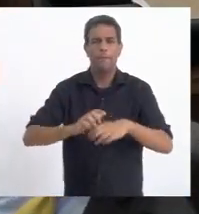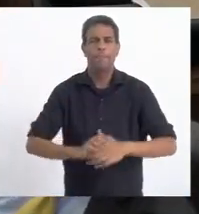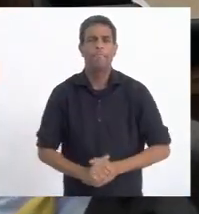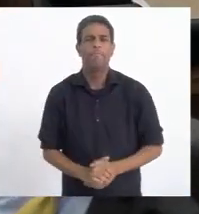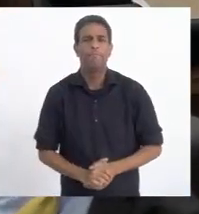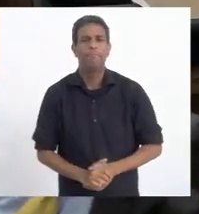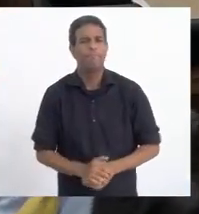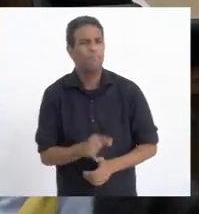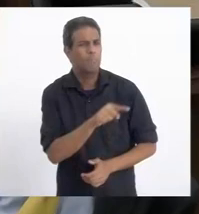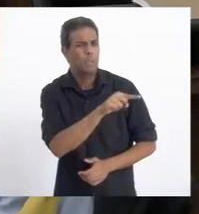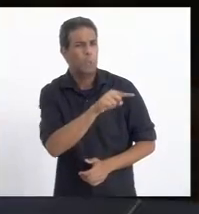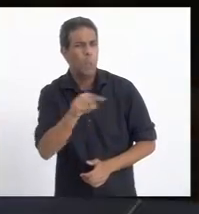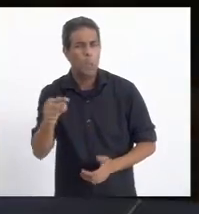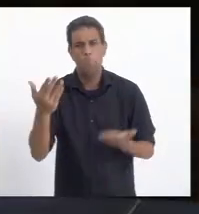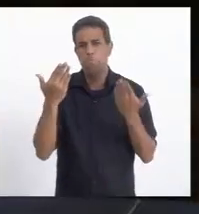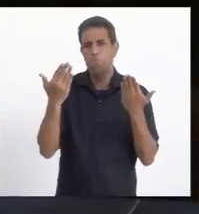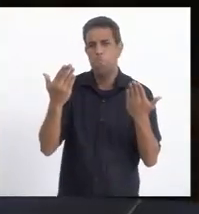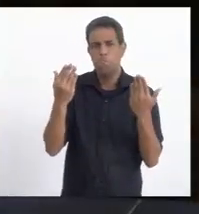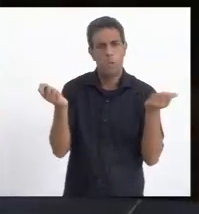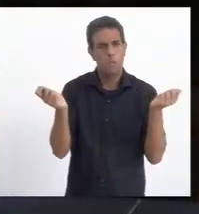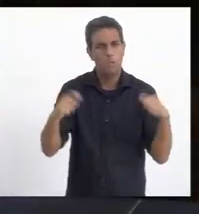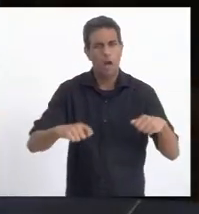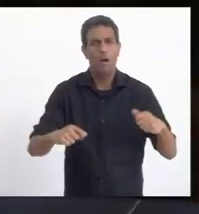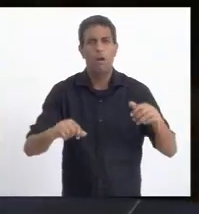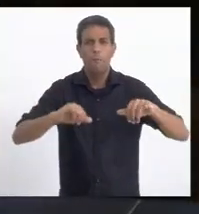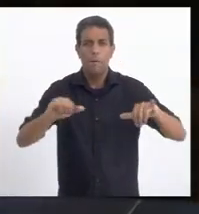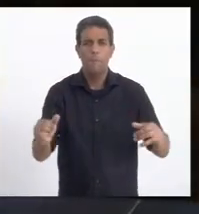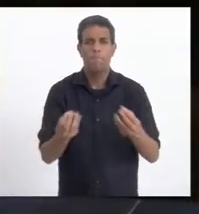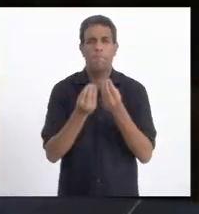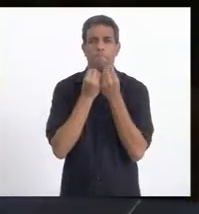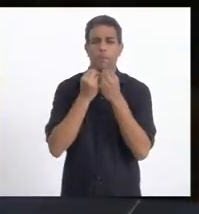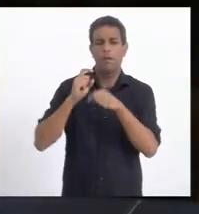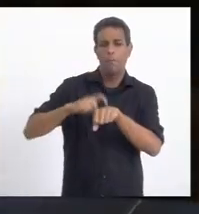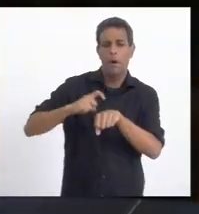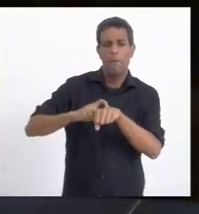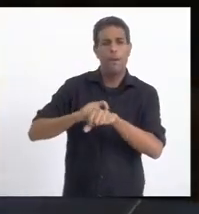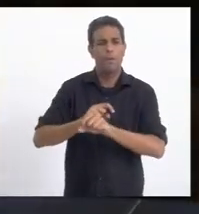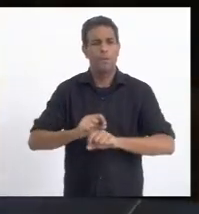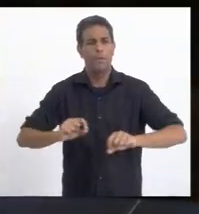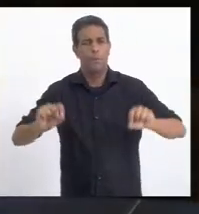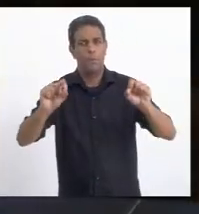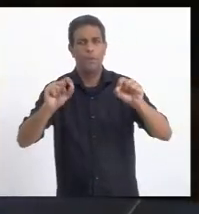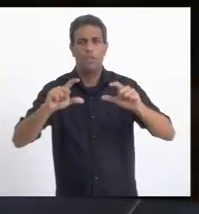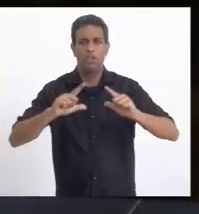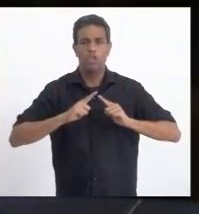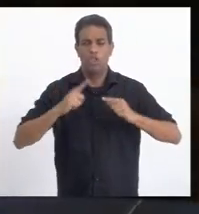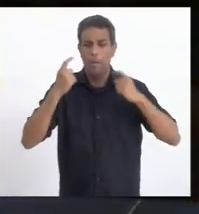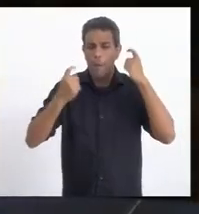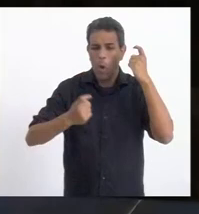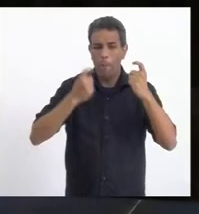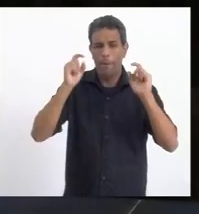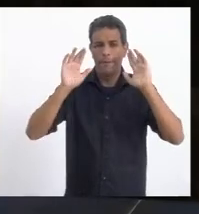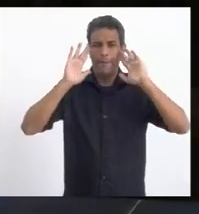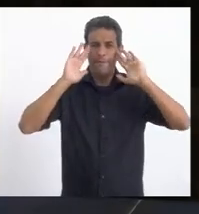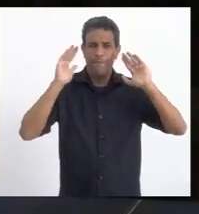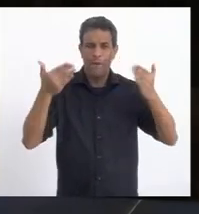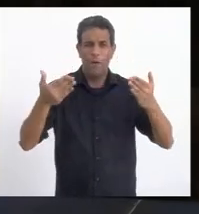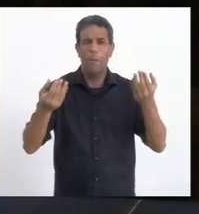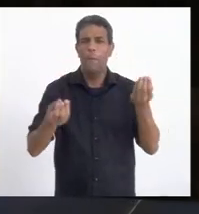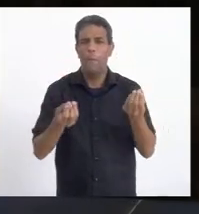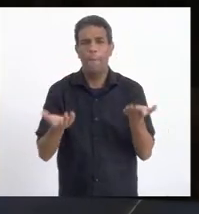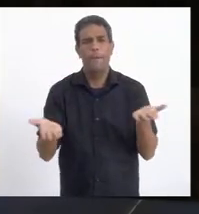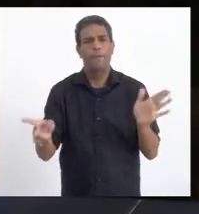e a gente deve chance agora mais recentemente até uma certa preocupação quando